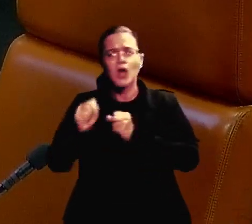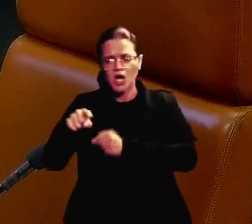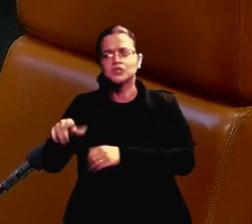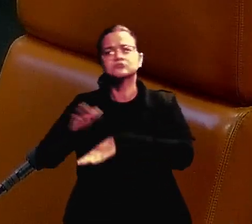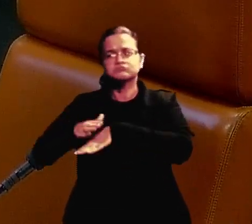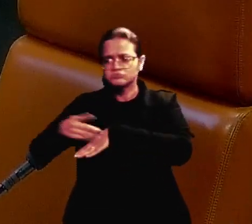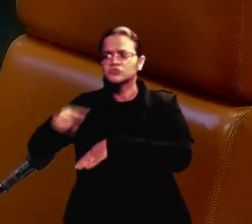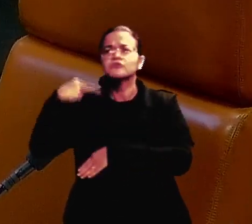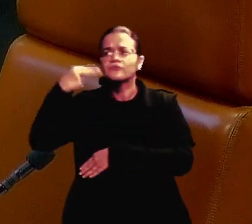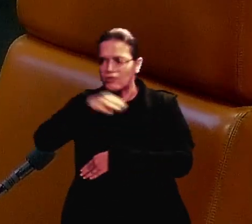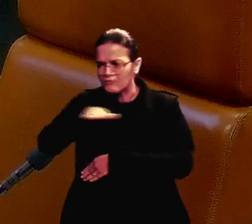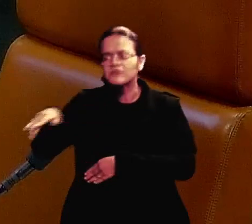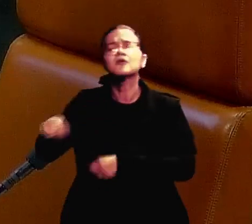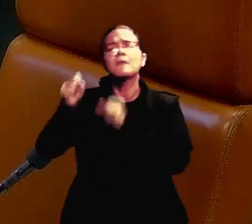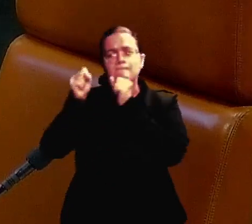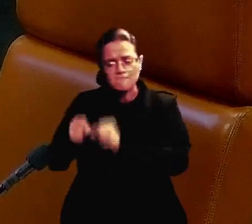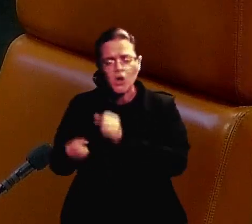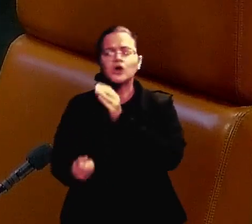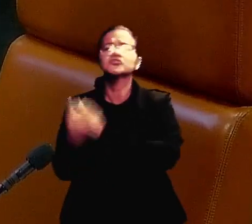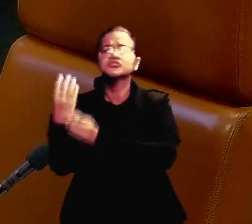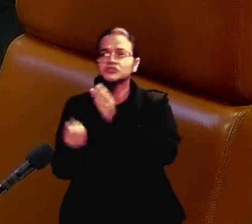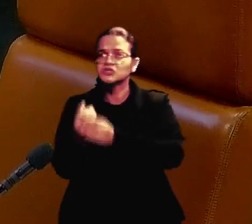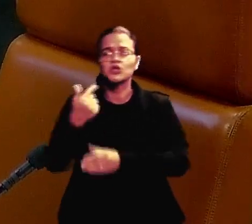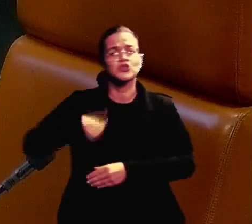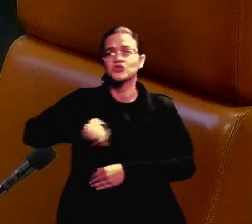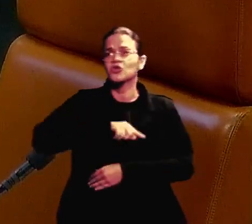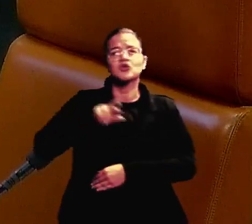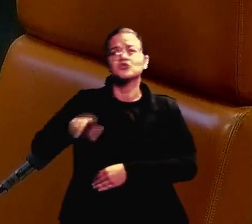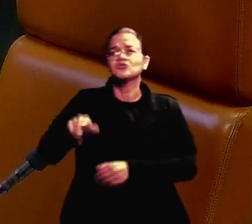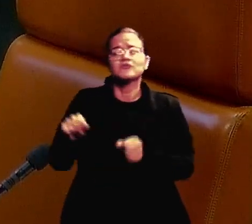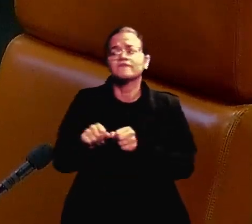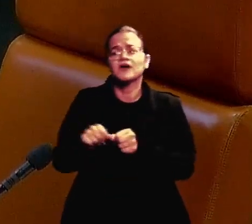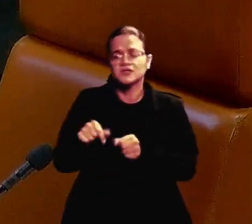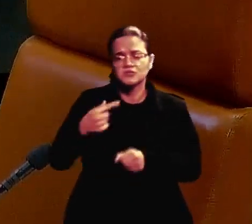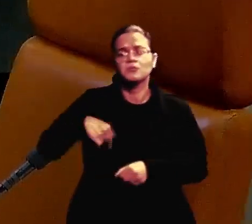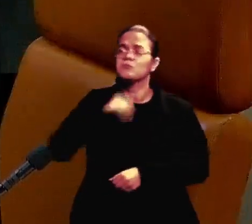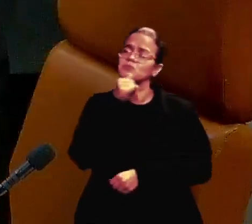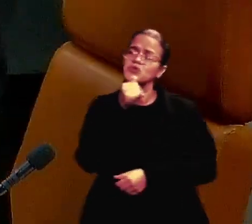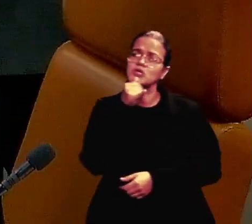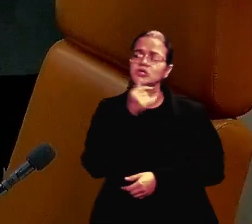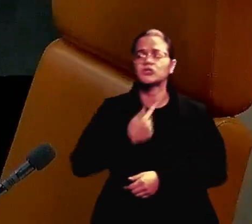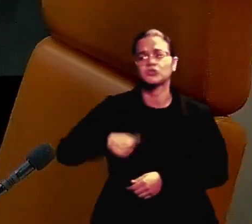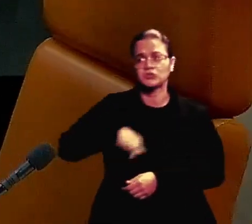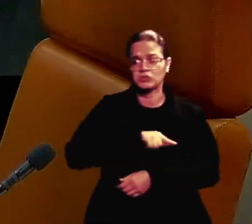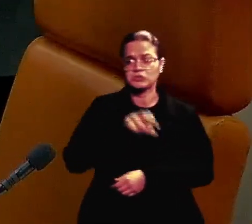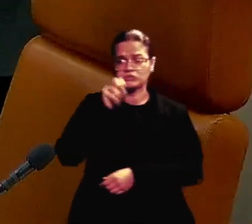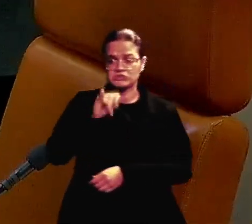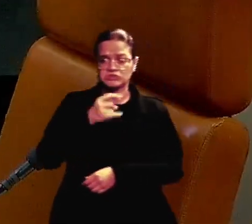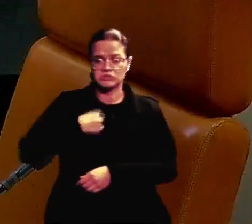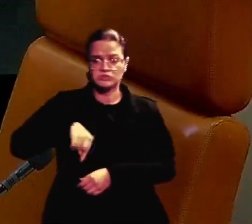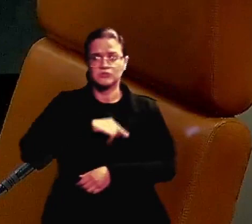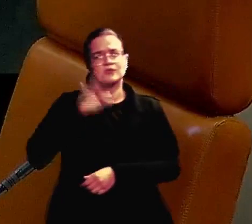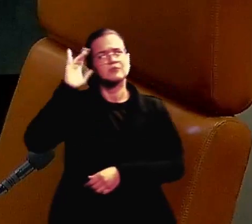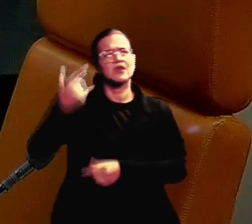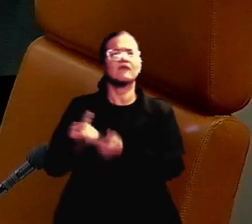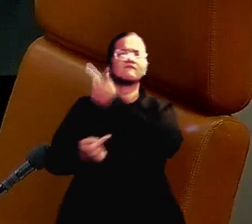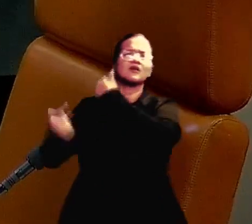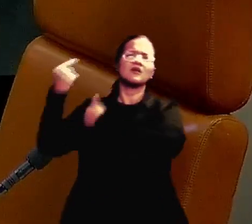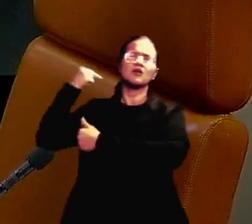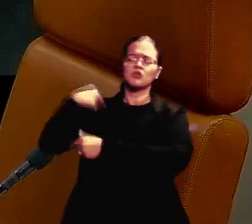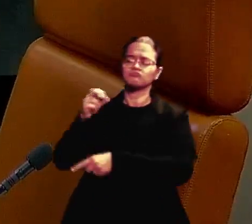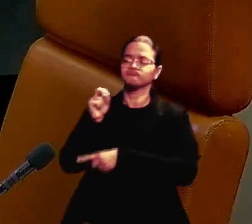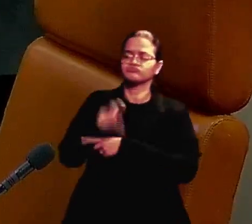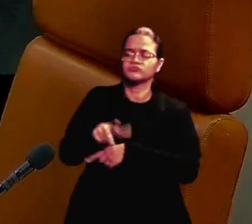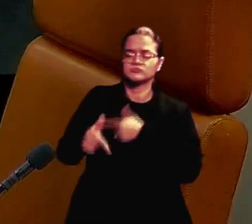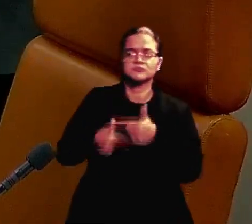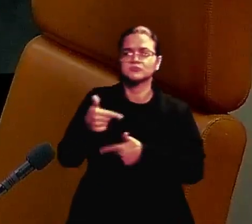sua estrutura ou da atribuição dos seus órgãos. Portanto, nós não estamos fazendo isso. Né? Por exemplo, nós estaríamos aqui, vamos imaginar lá atrás, quando eu entrei no